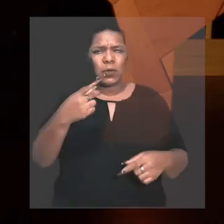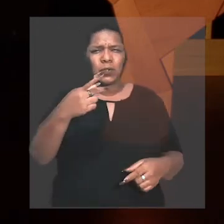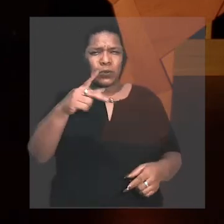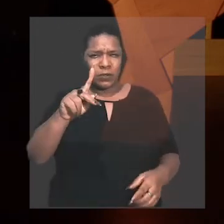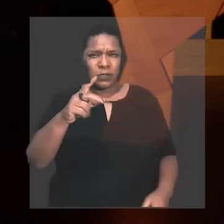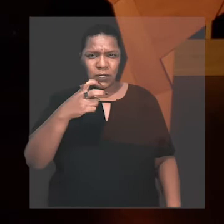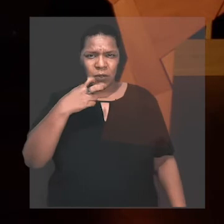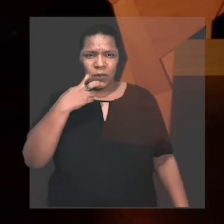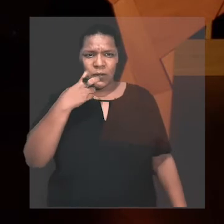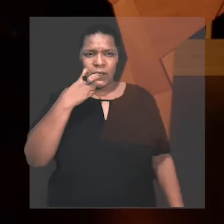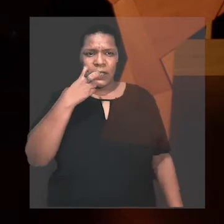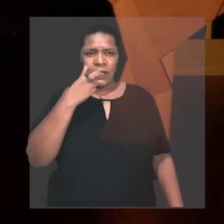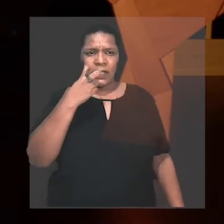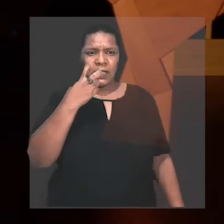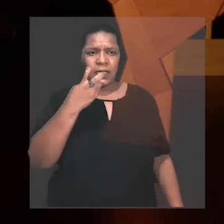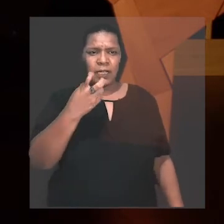Tipo, depois do seu grito.